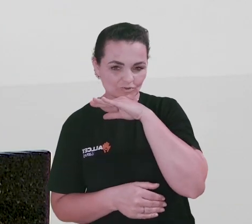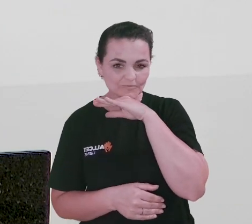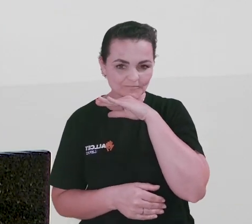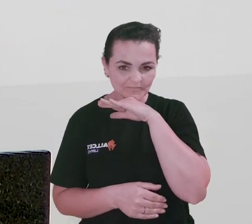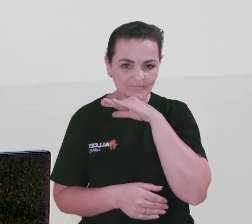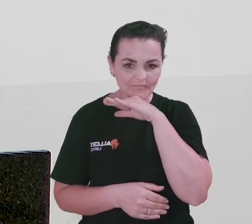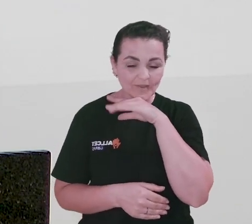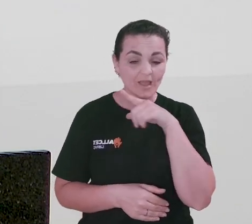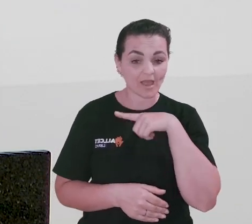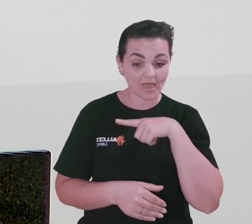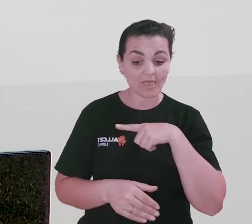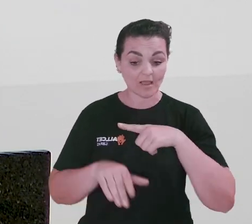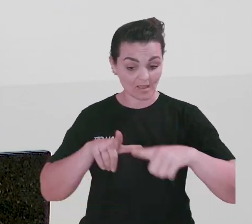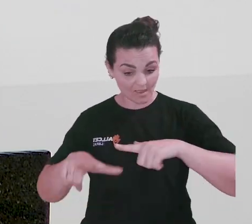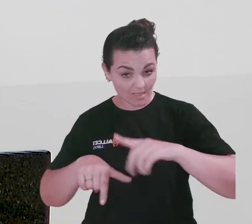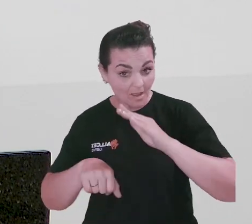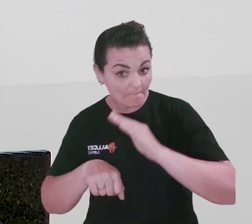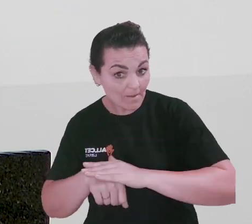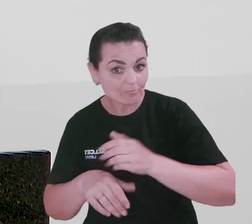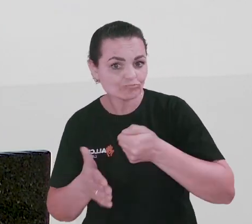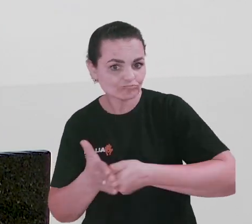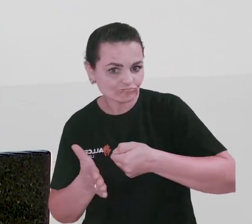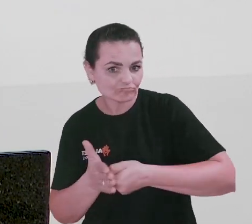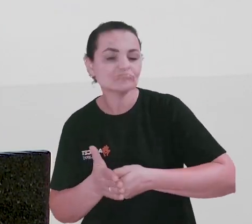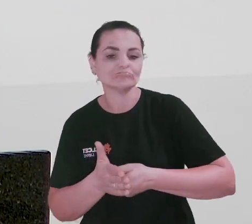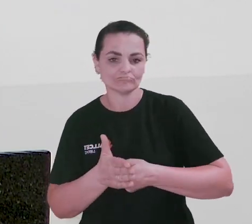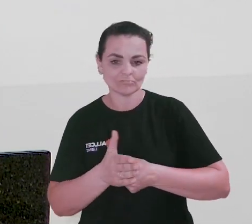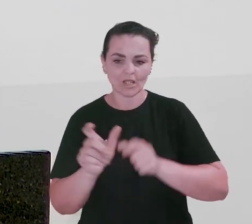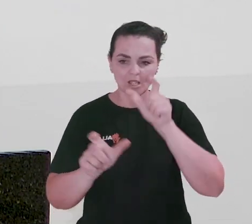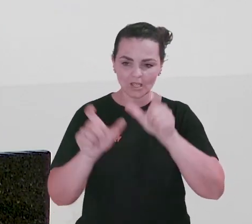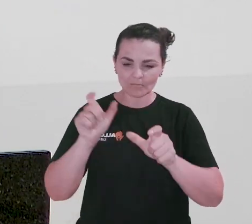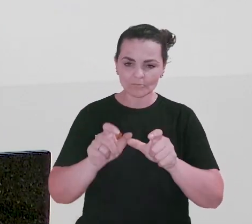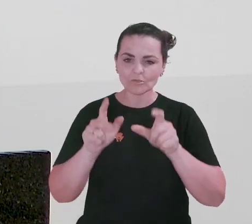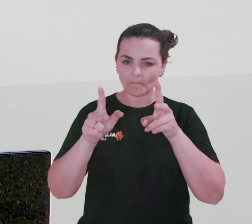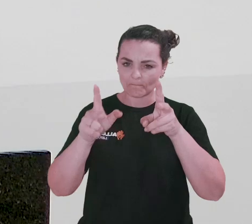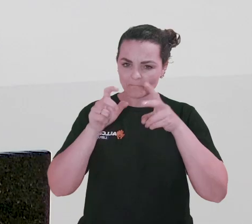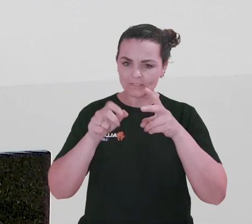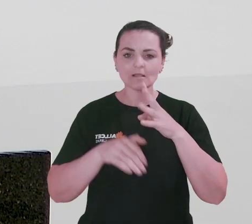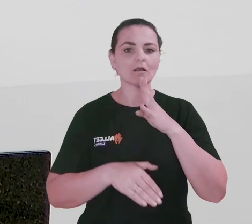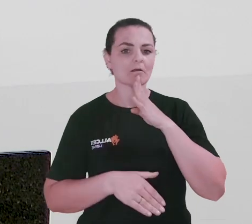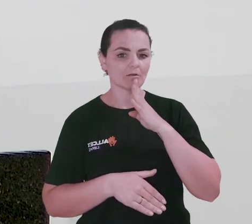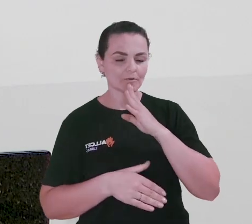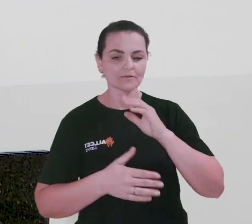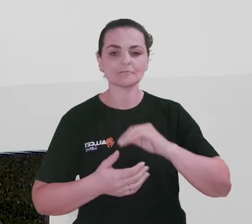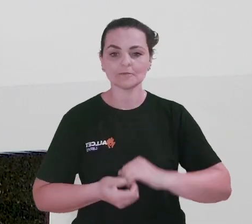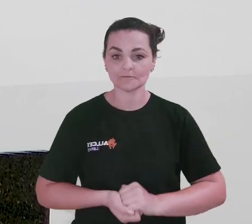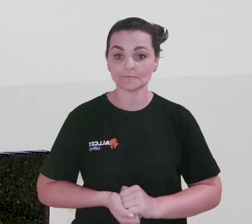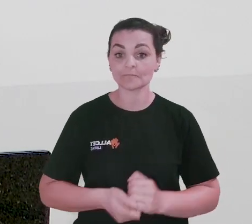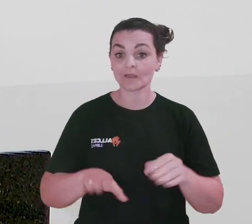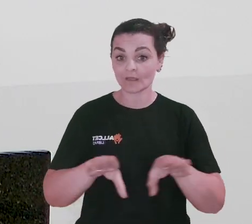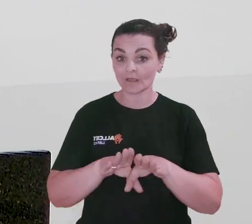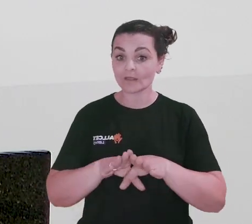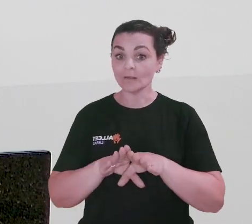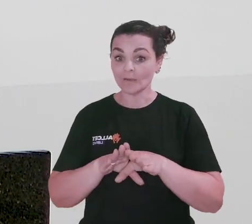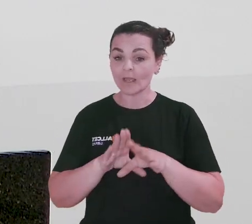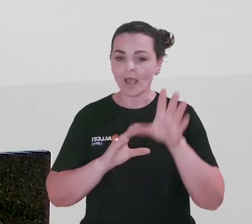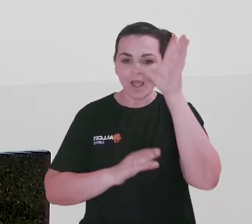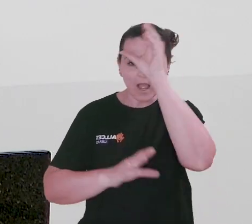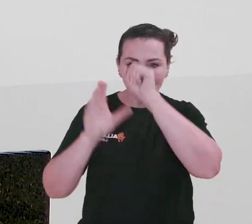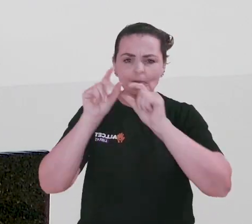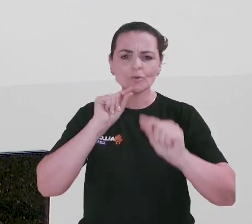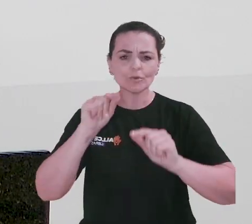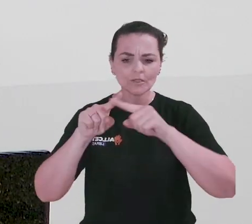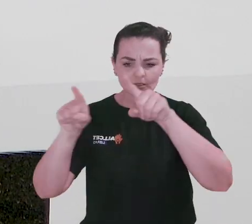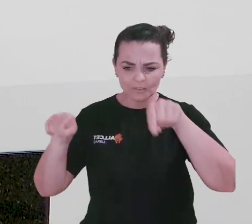altos e baixos onde vemos que o trabalho duro sempre se recebe uma um reconhecimento onde é aprendemos que